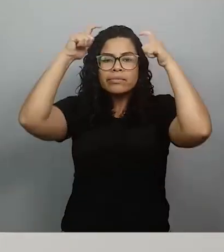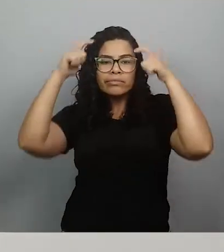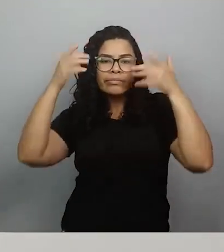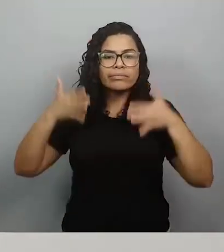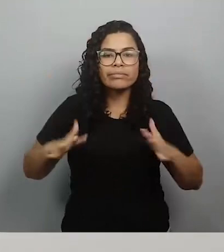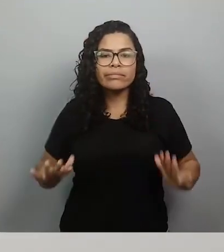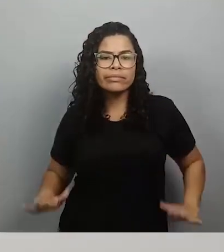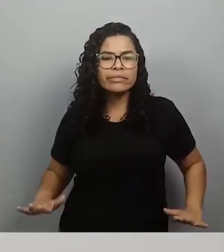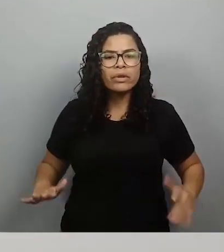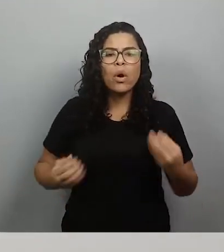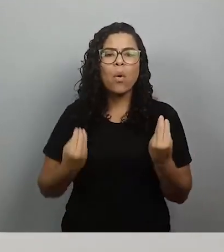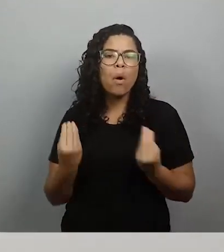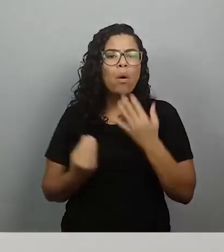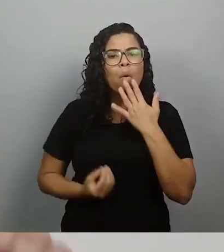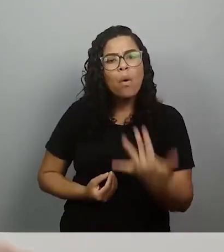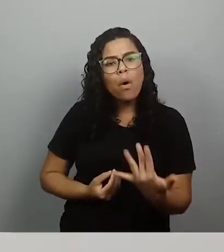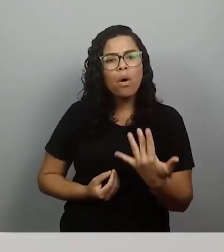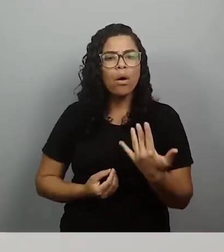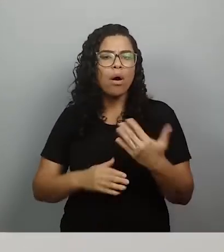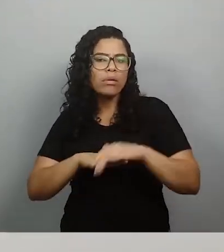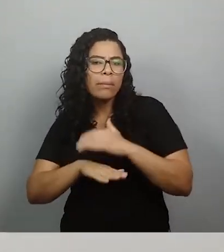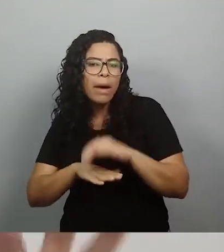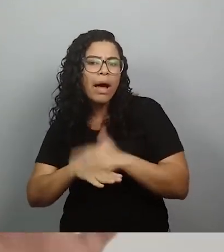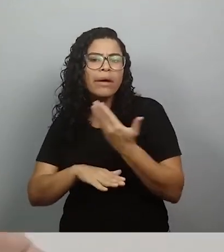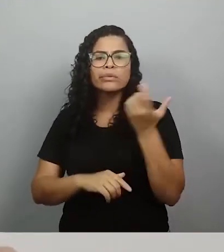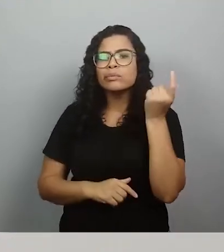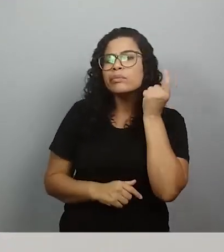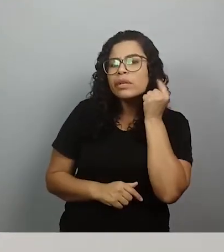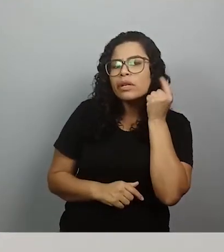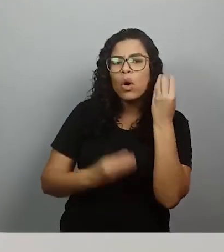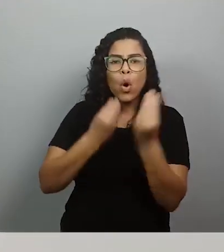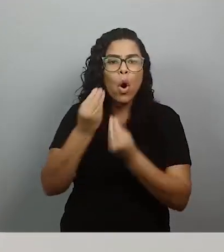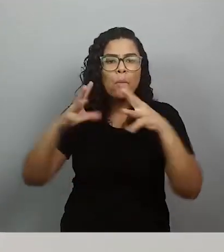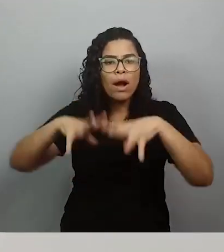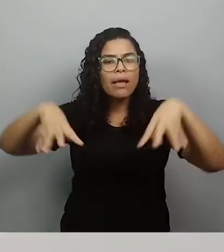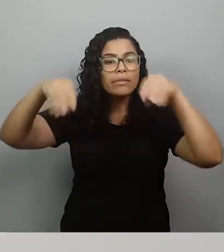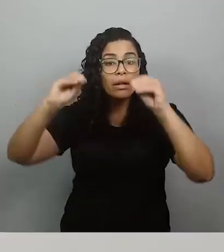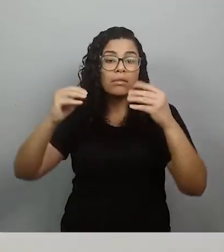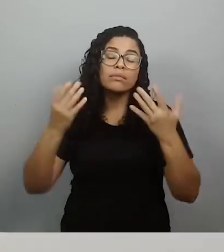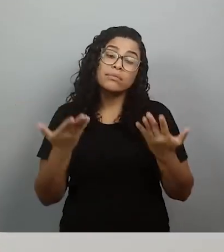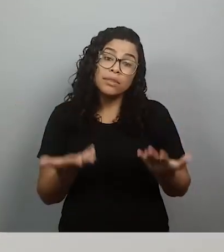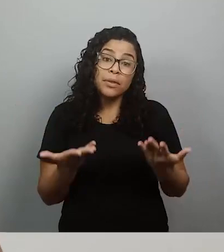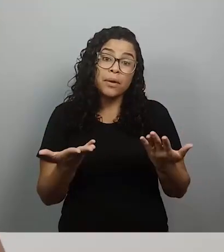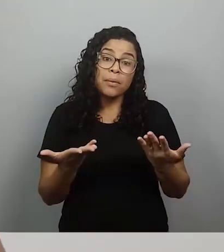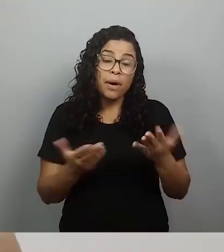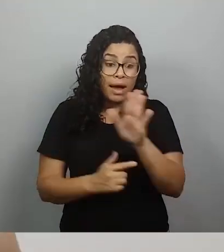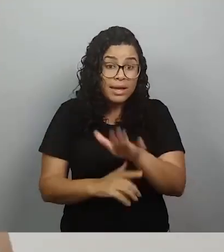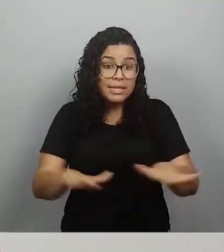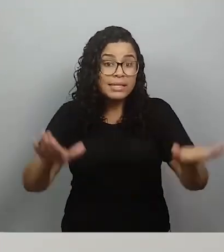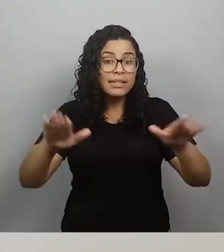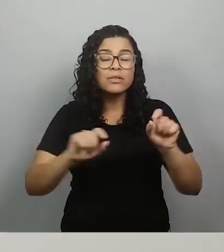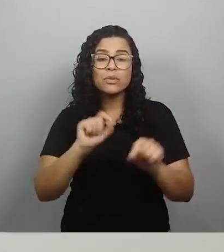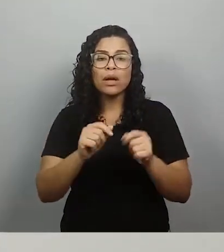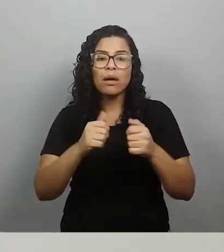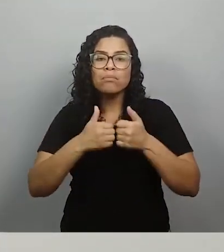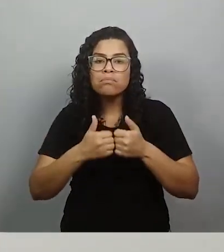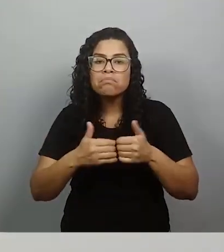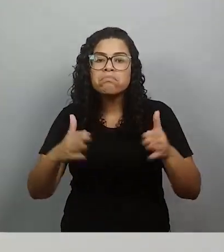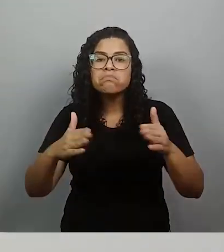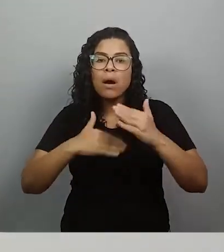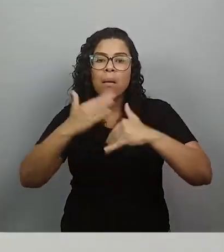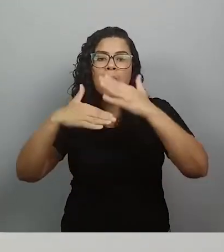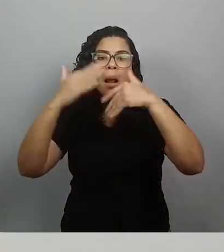vestido dela? Ela usava sapato? Ela usava brinco? Como era o castelo? Dessa forma, as crianças vão ampliando